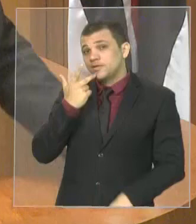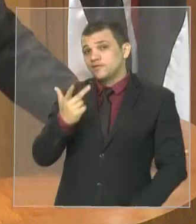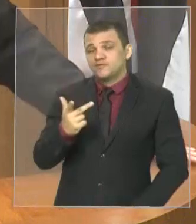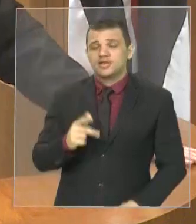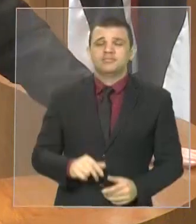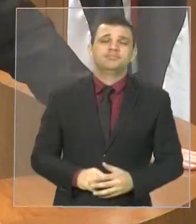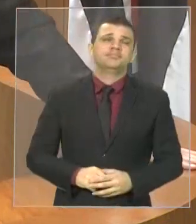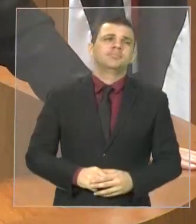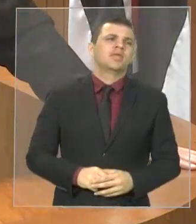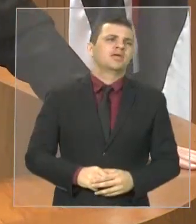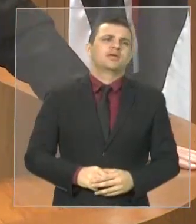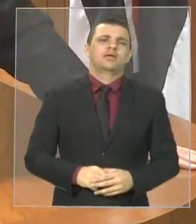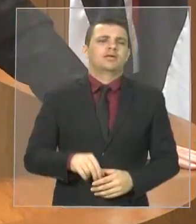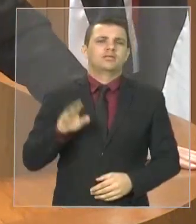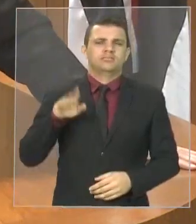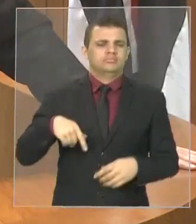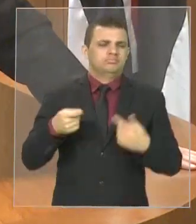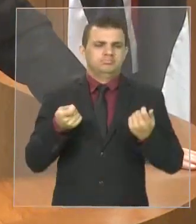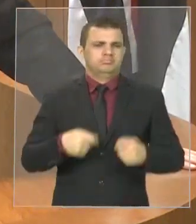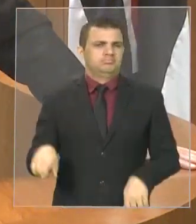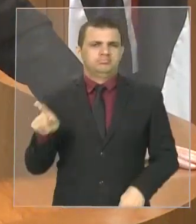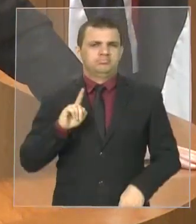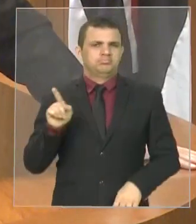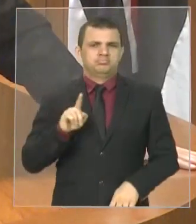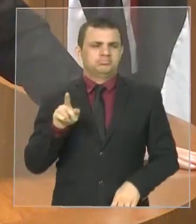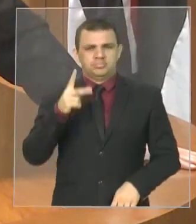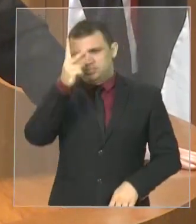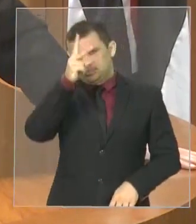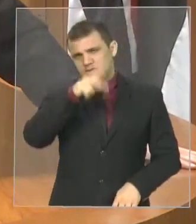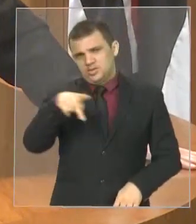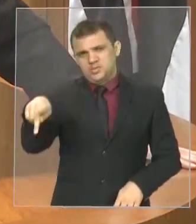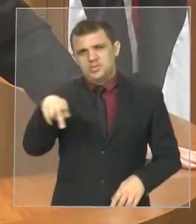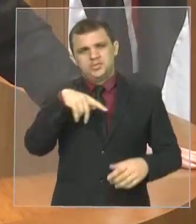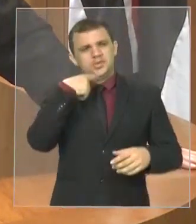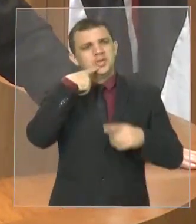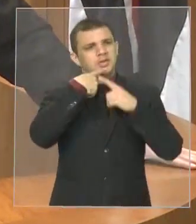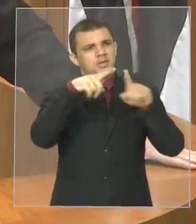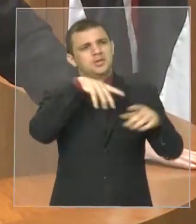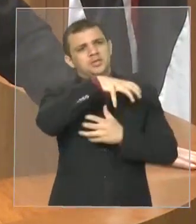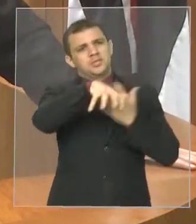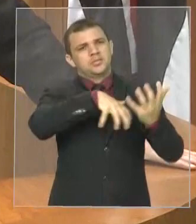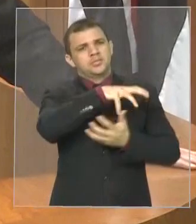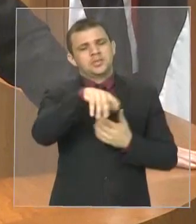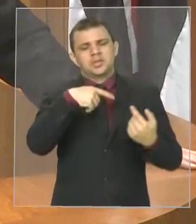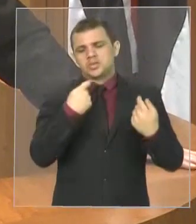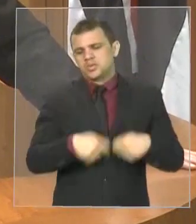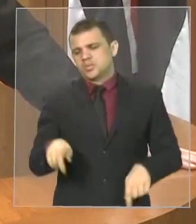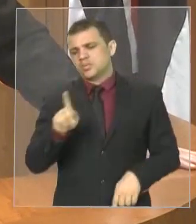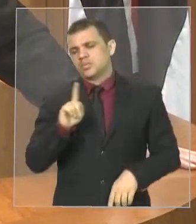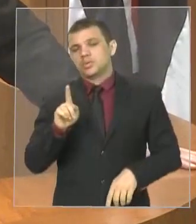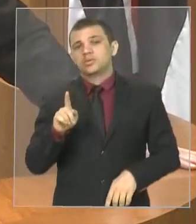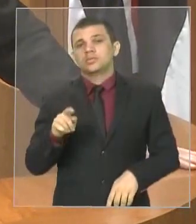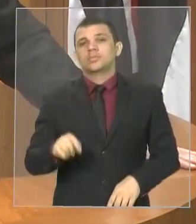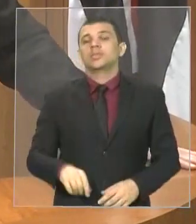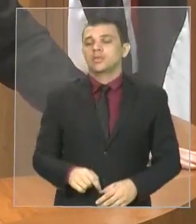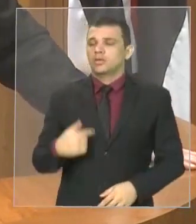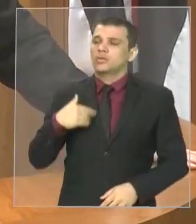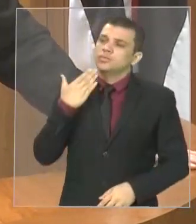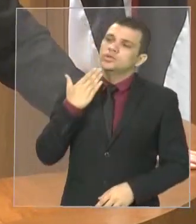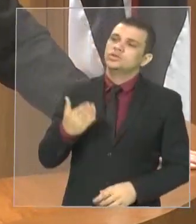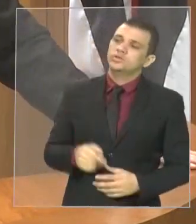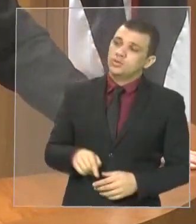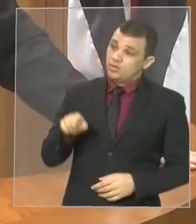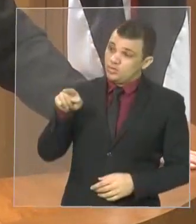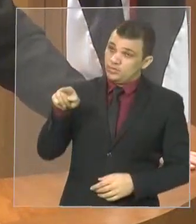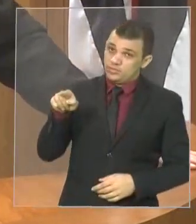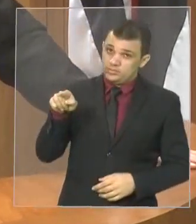há necessidade dos professores reivindicarem, eu queria que ele saísse do gabinete dele e fosse visitar a UEB